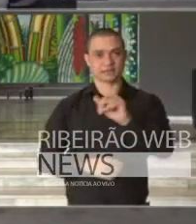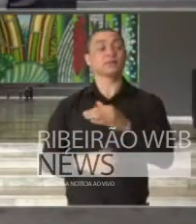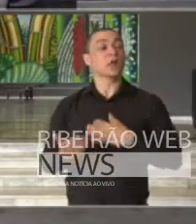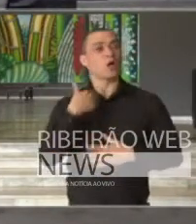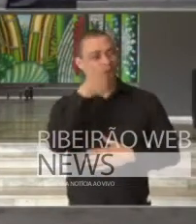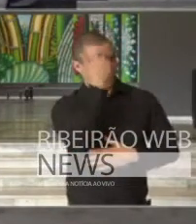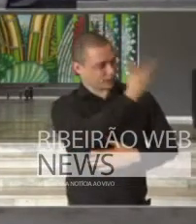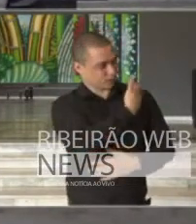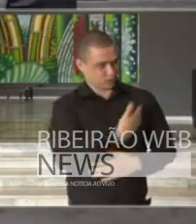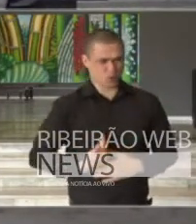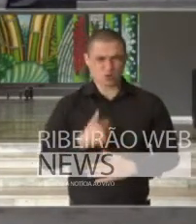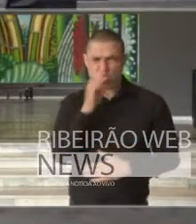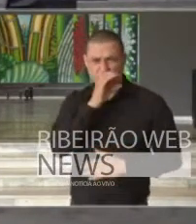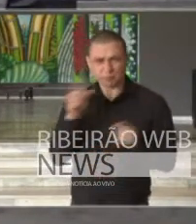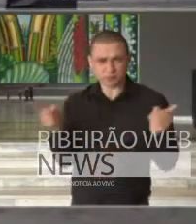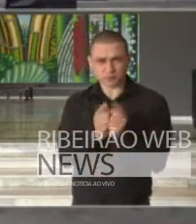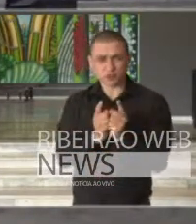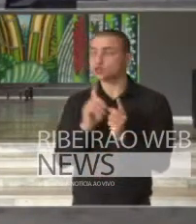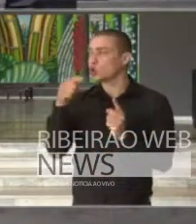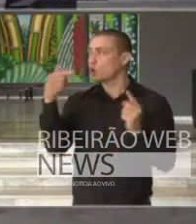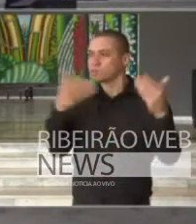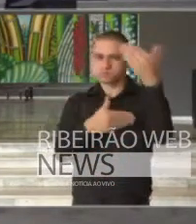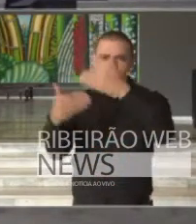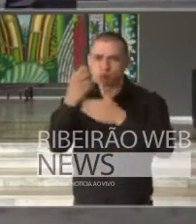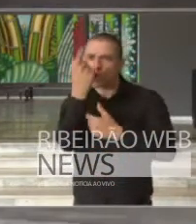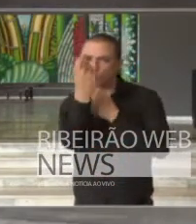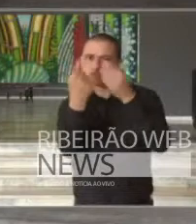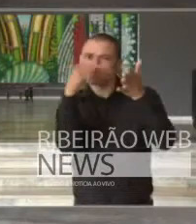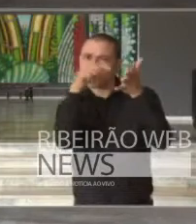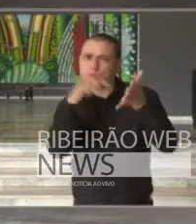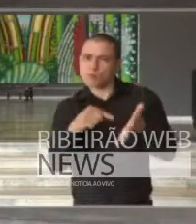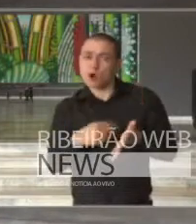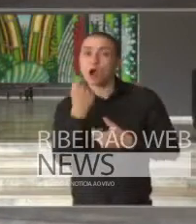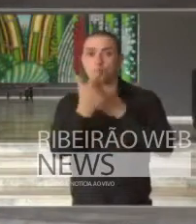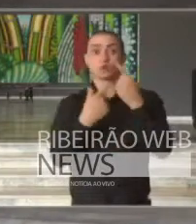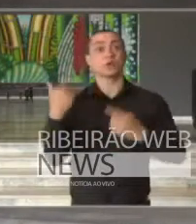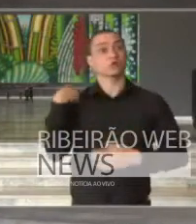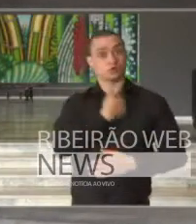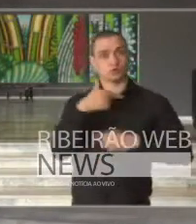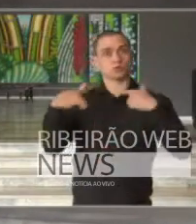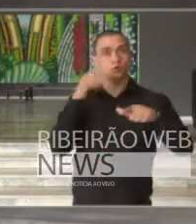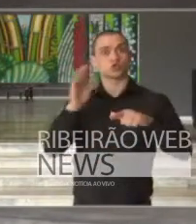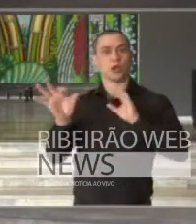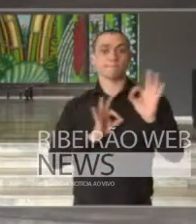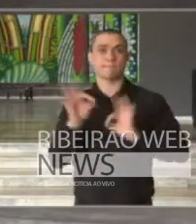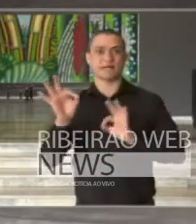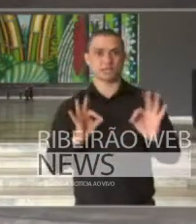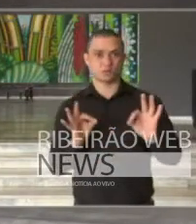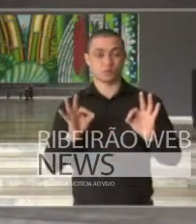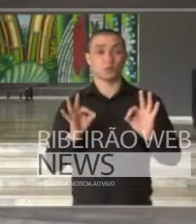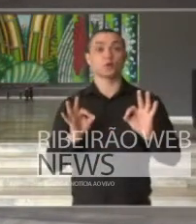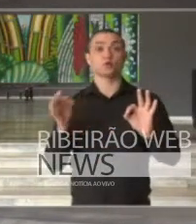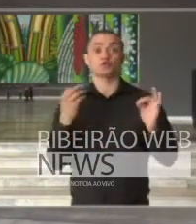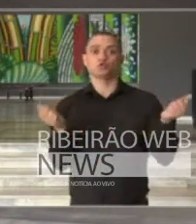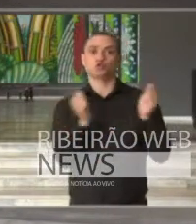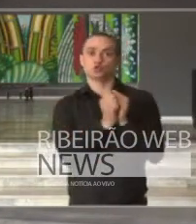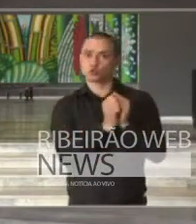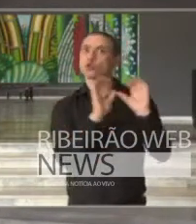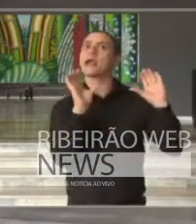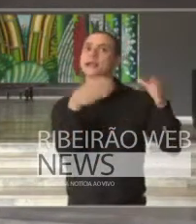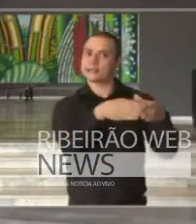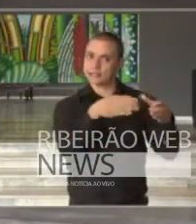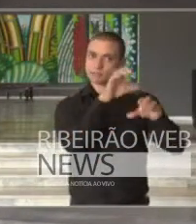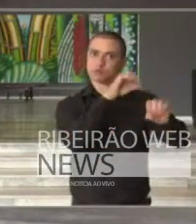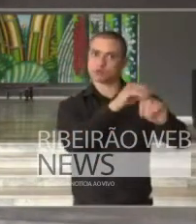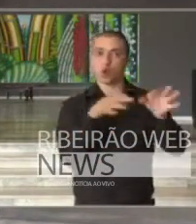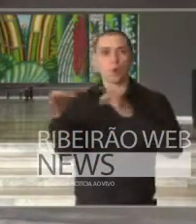Obrigado, governador. Muito rapidamente, vou passar por alguns pontos. Nós estamos trabalhando no planejamento em conjunto com toda a equipe no